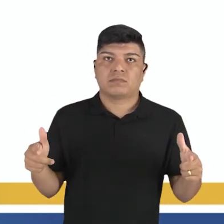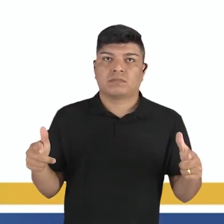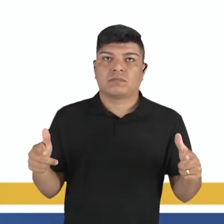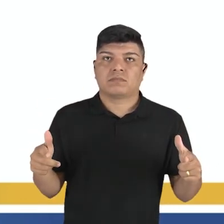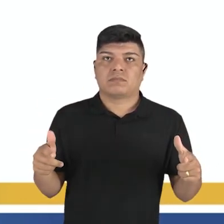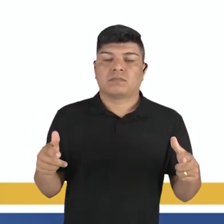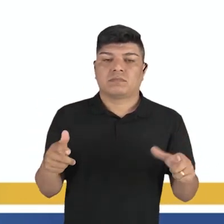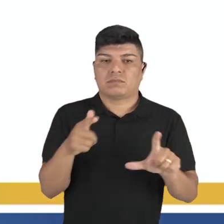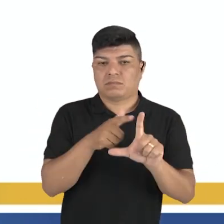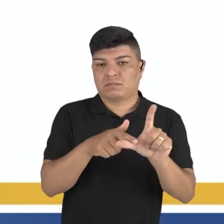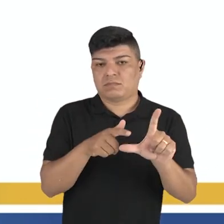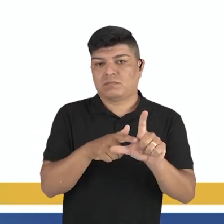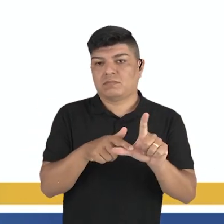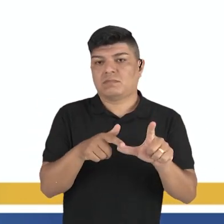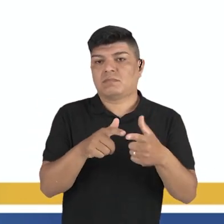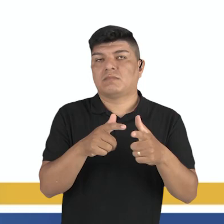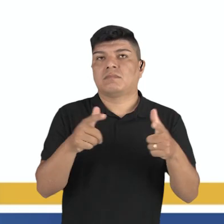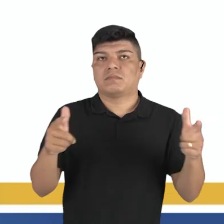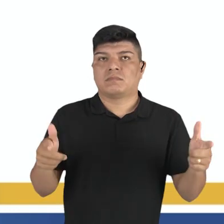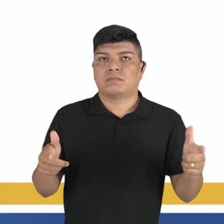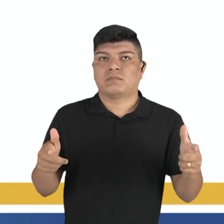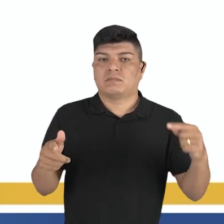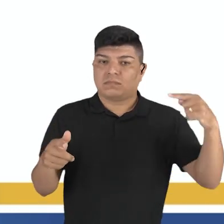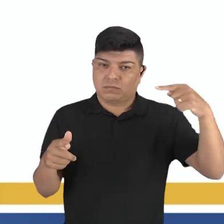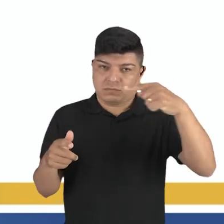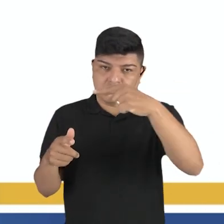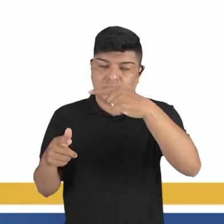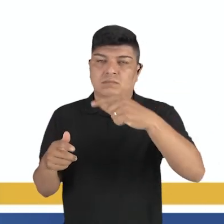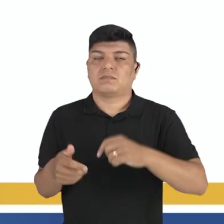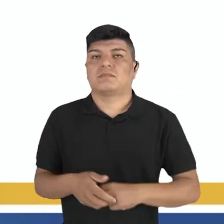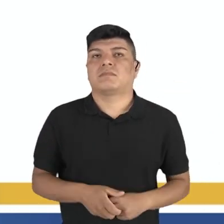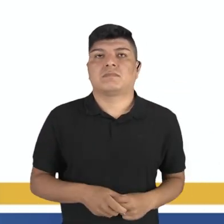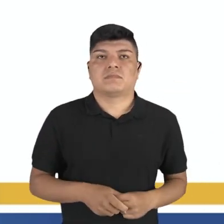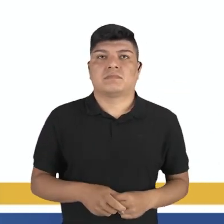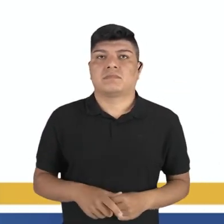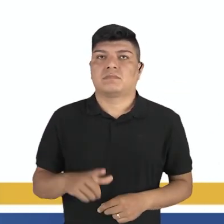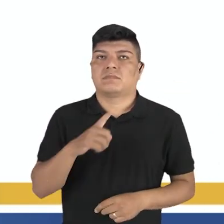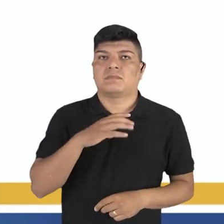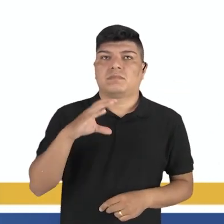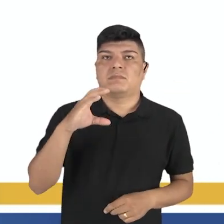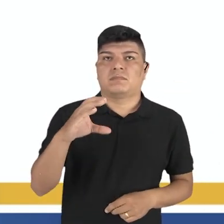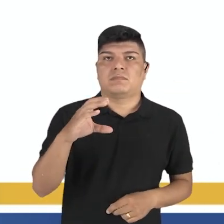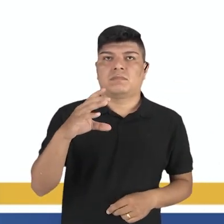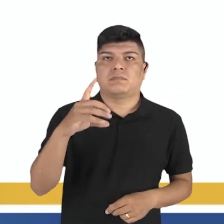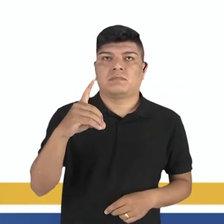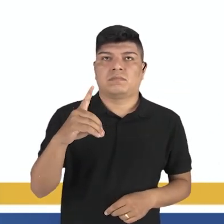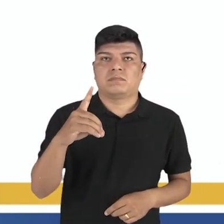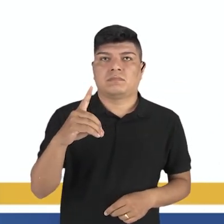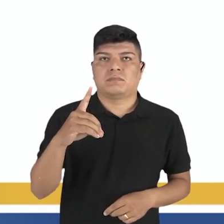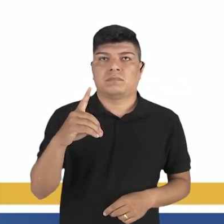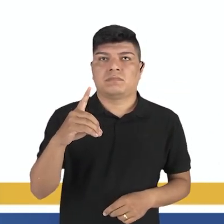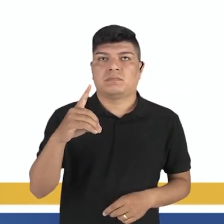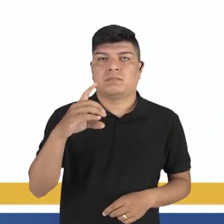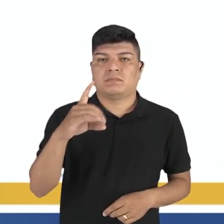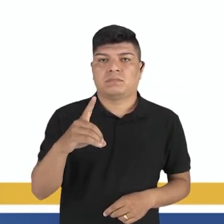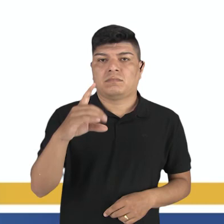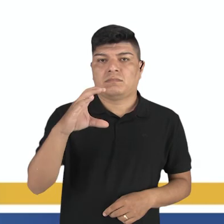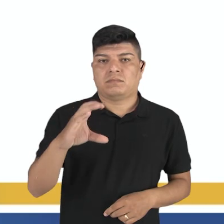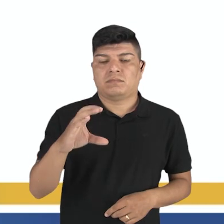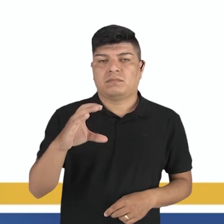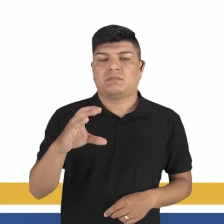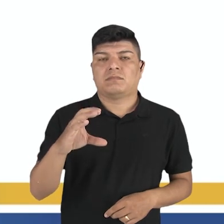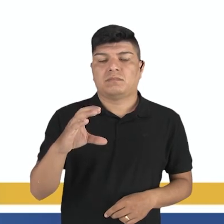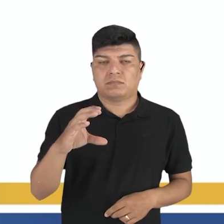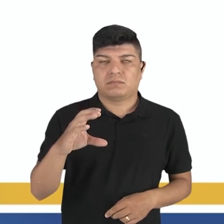quanto o ângulo e o lado, e sempre com essa setinha em cima. Então, lados, eu tenho C' e D, o D e o C,